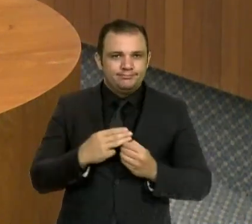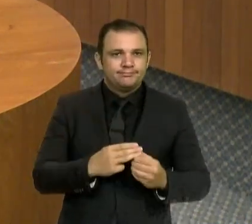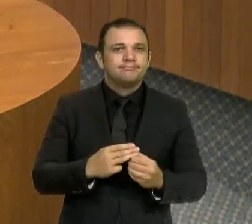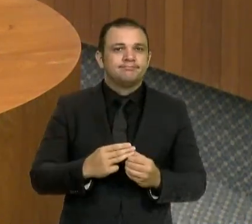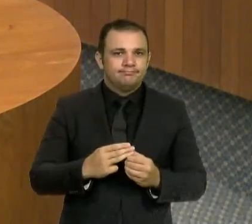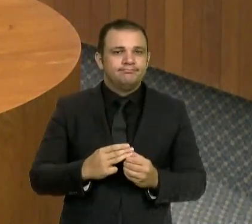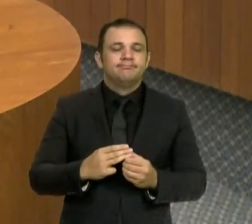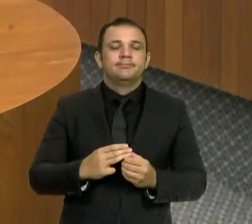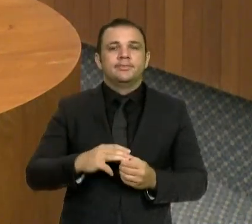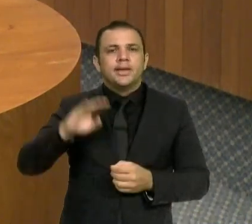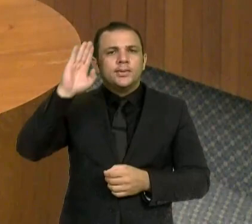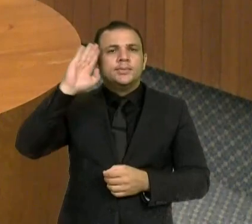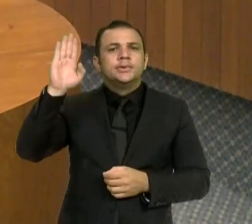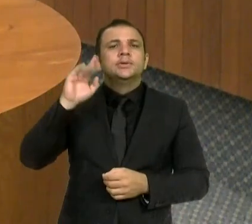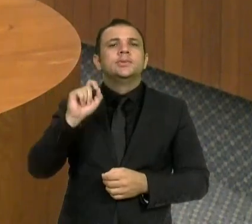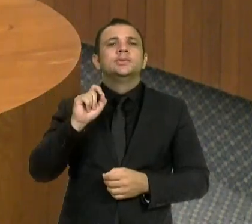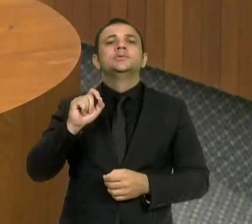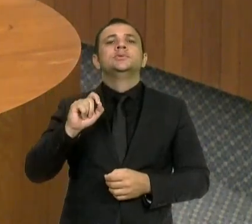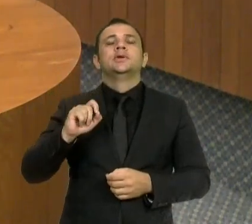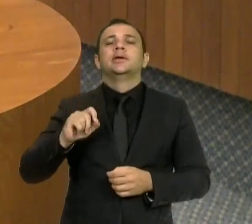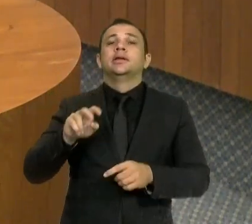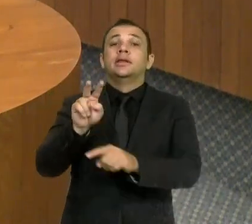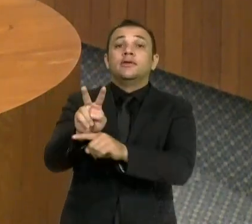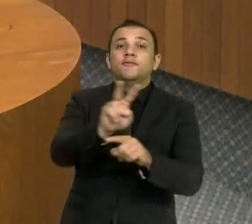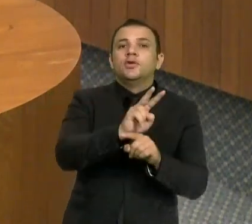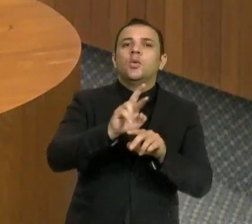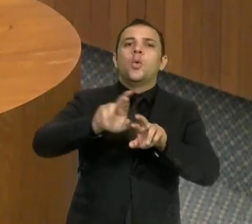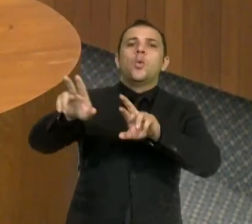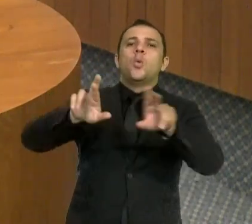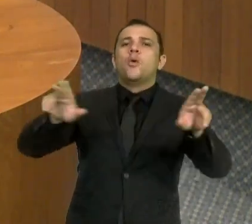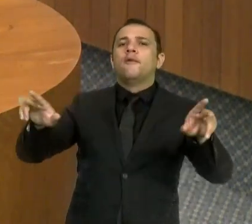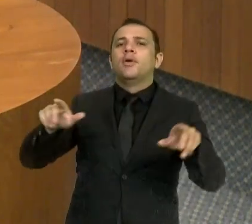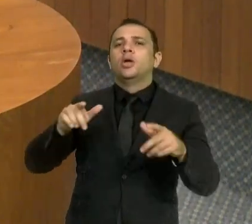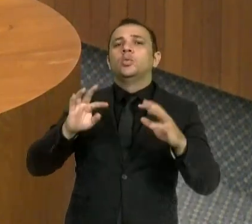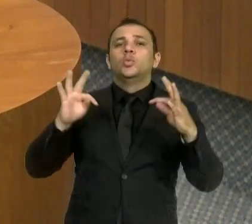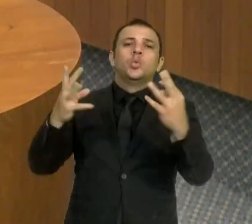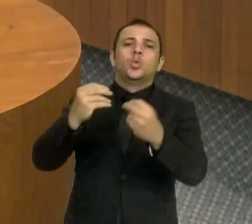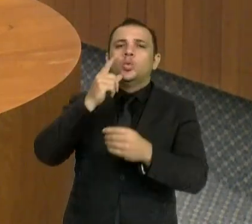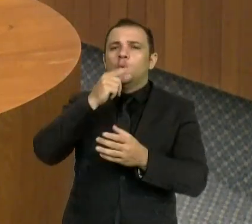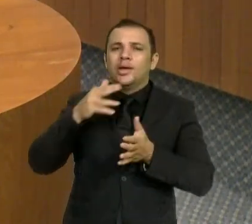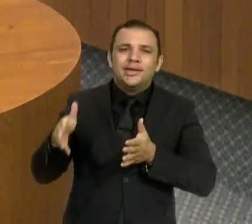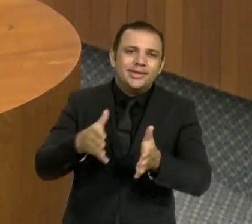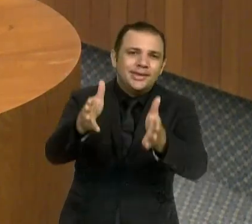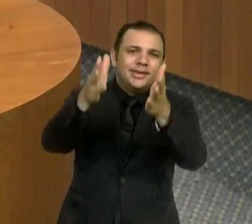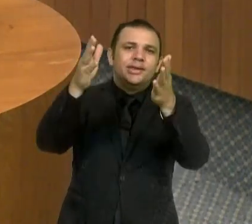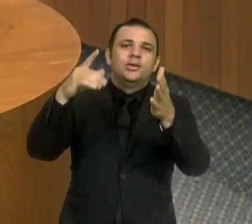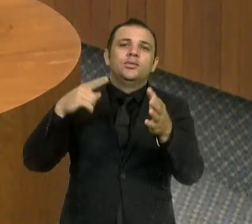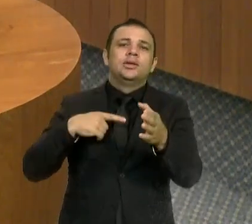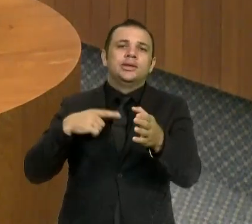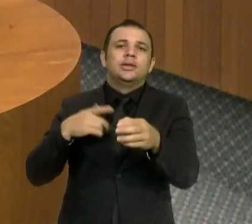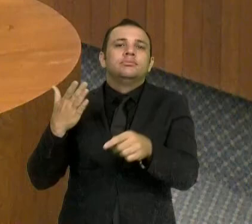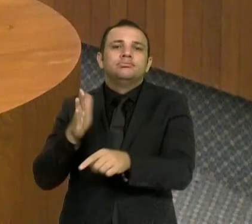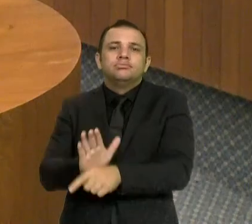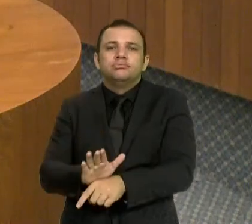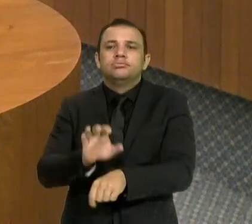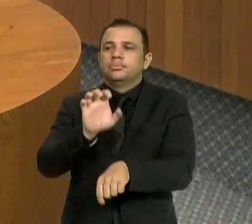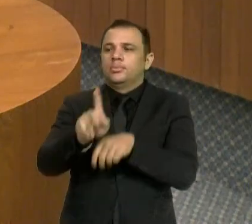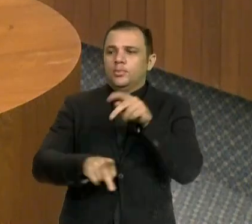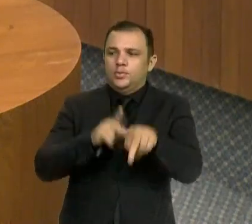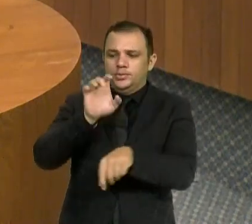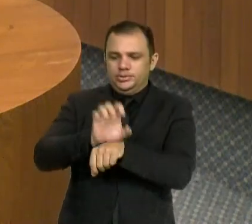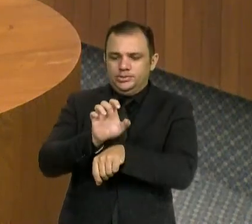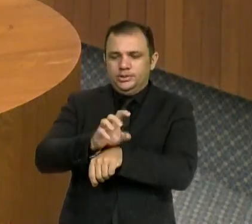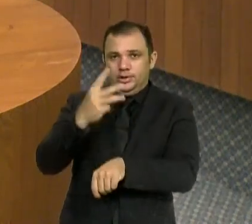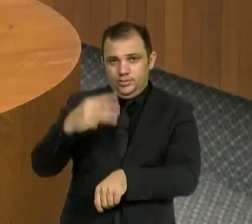os rios, né, e mananciais que hoje servem o nosso Maranhão. Então, eu quero chamar a atenção, nesse